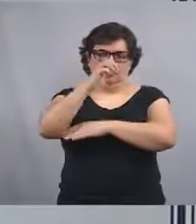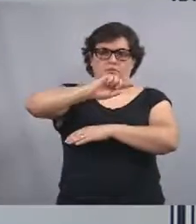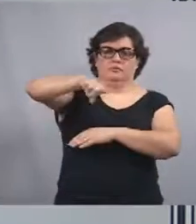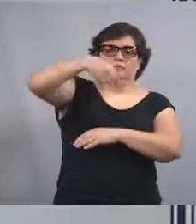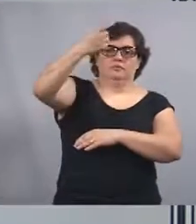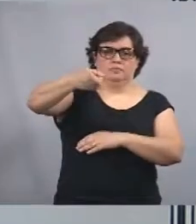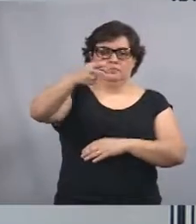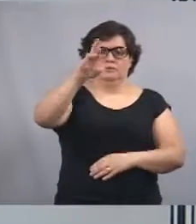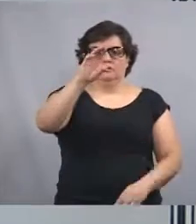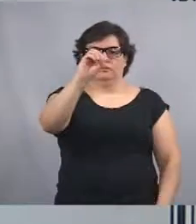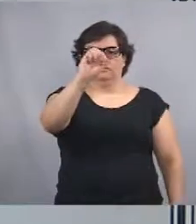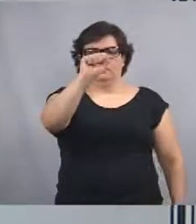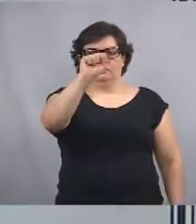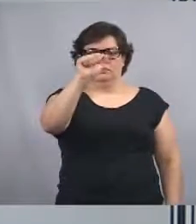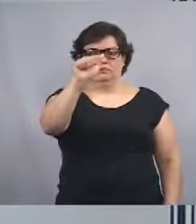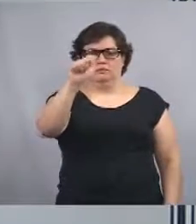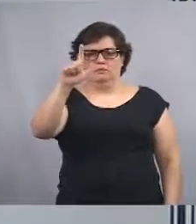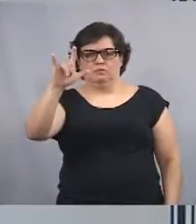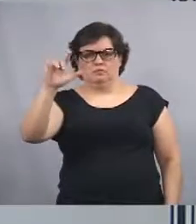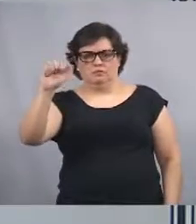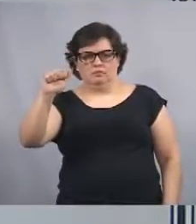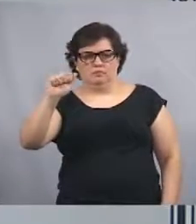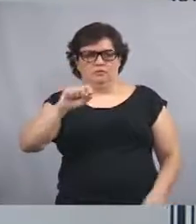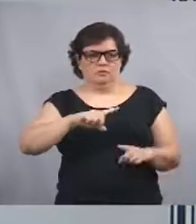Rosália, mas ainda dentro do município,